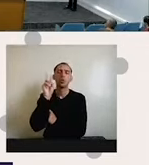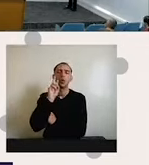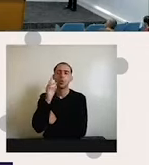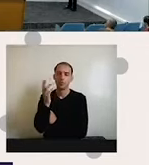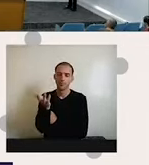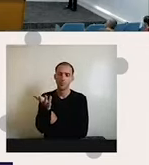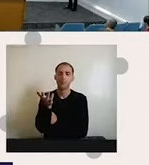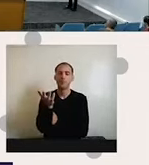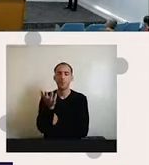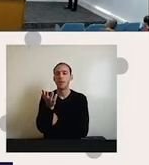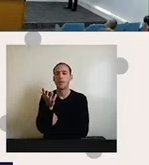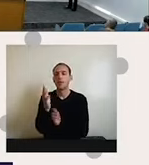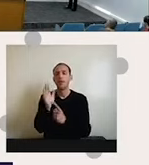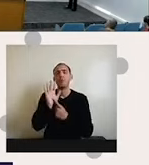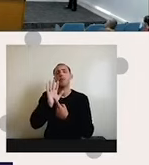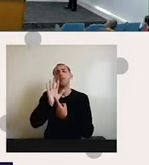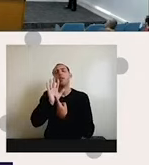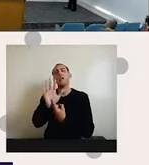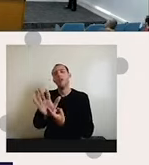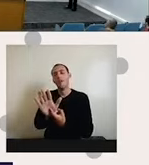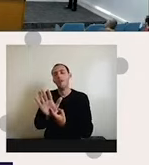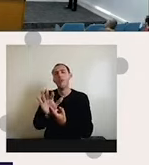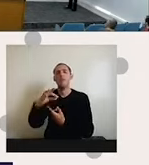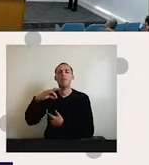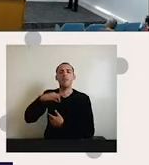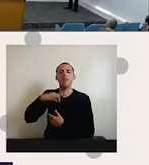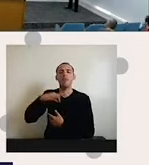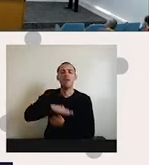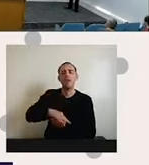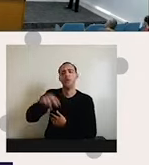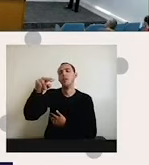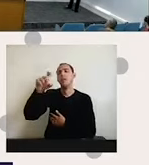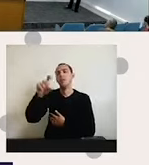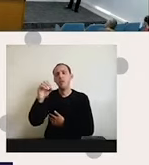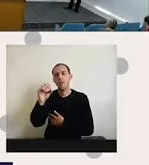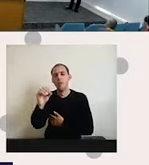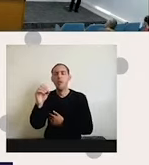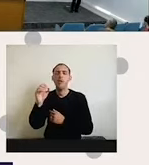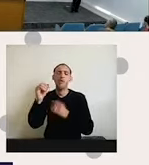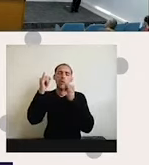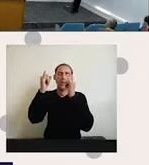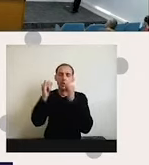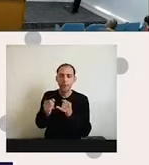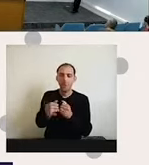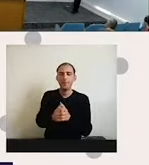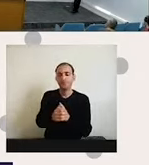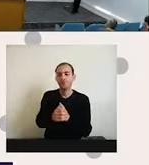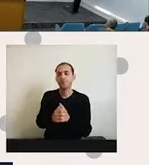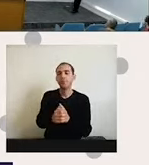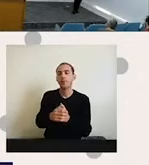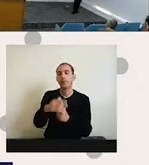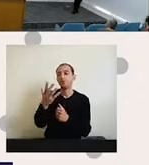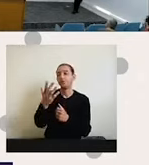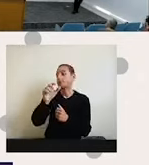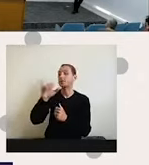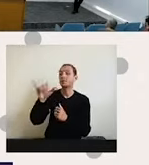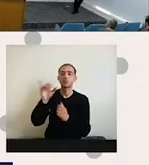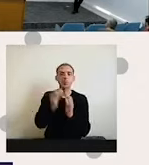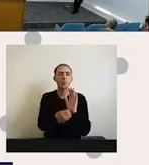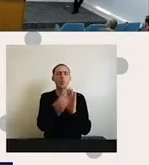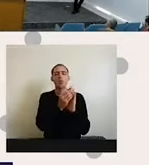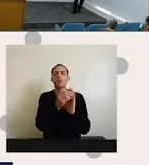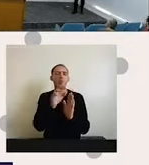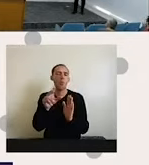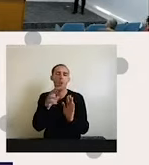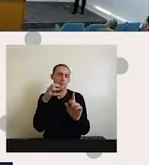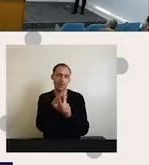um acidente, que não é uma doença equiparada, ainda tem uma terceira pergunta, que é a pergunta criada em